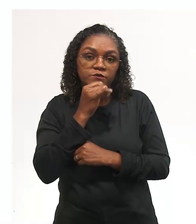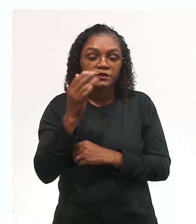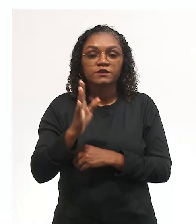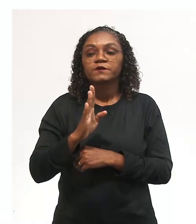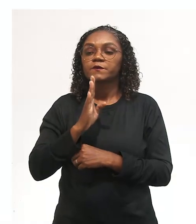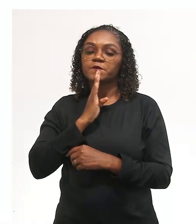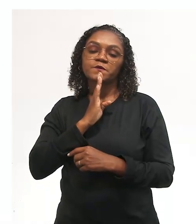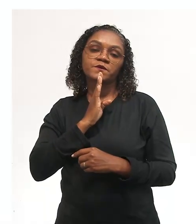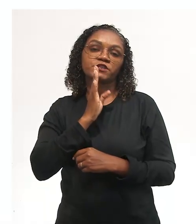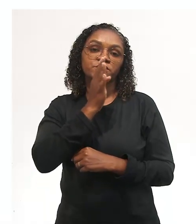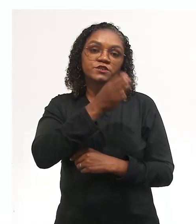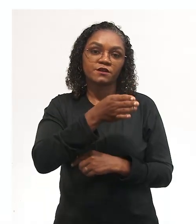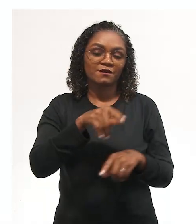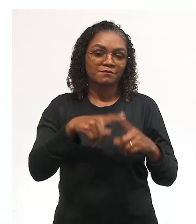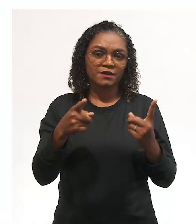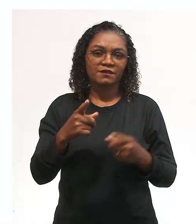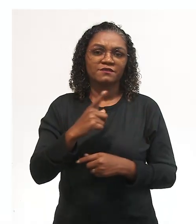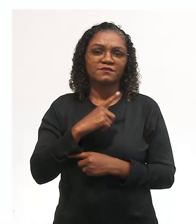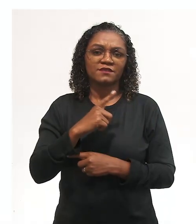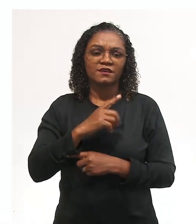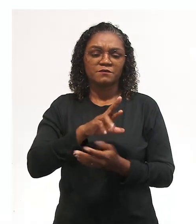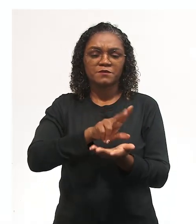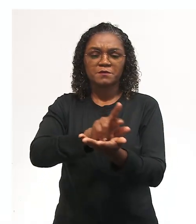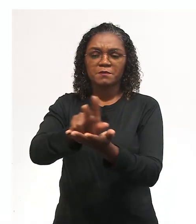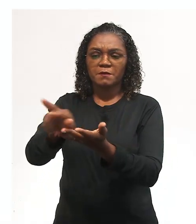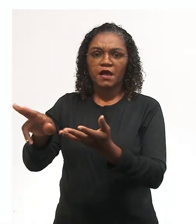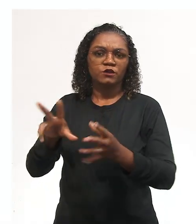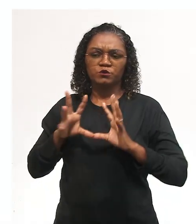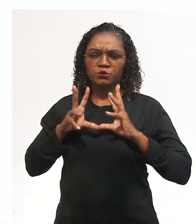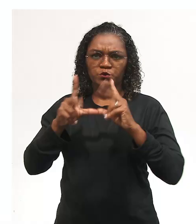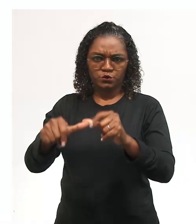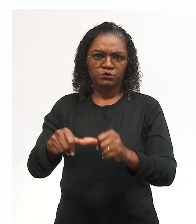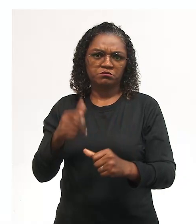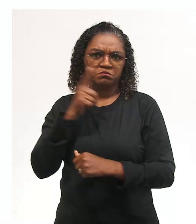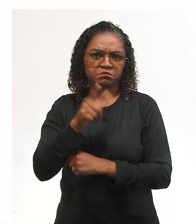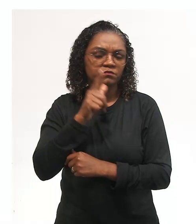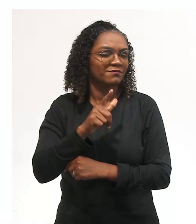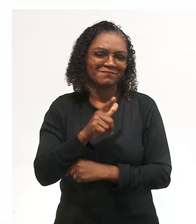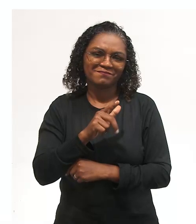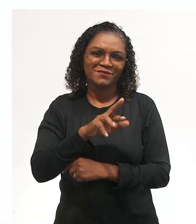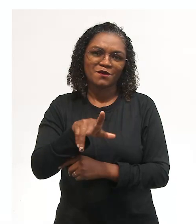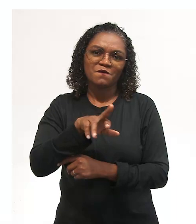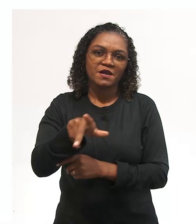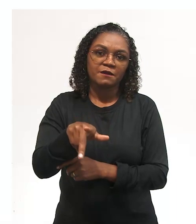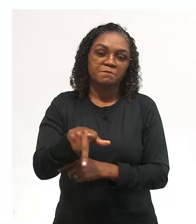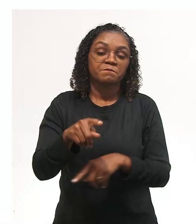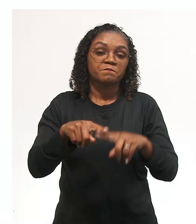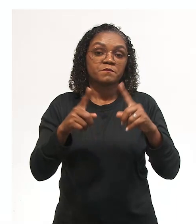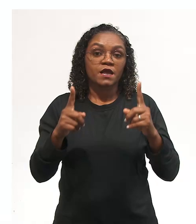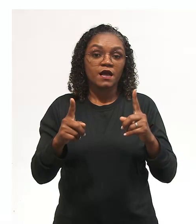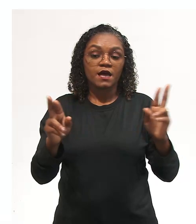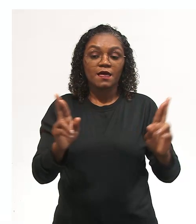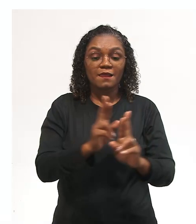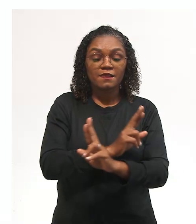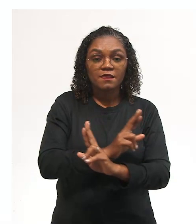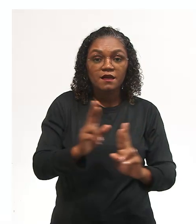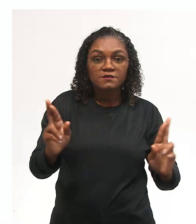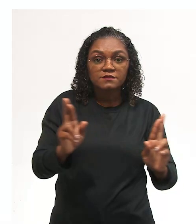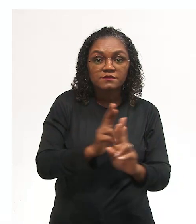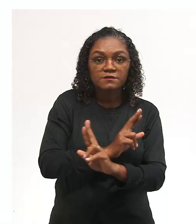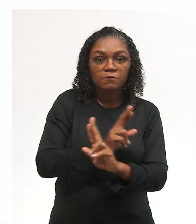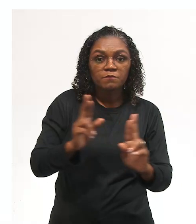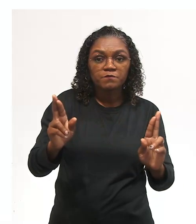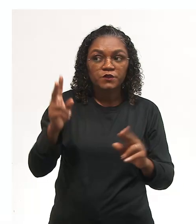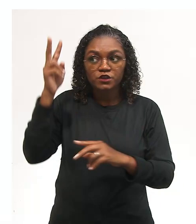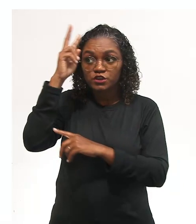a totalidade não é dominar todos os fatos, mas as relações entre eles, sempre